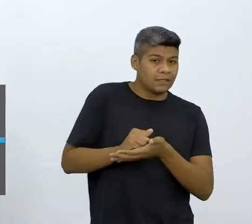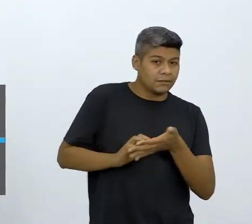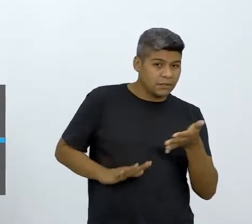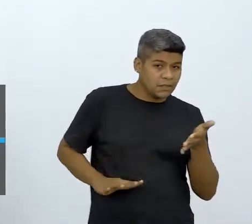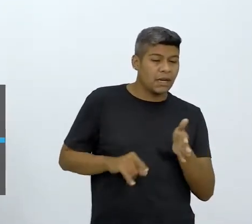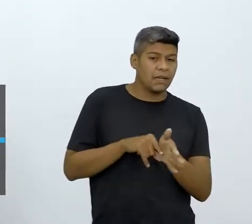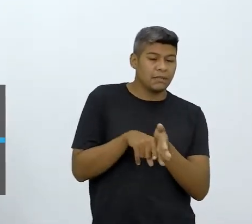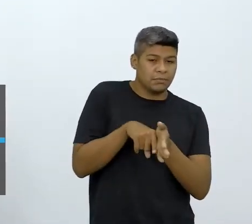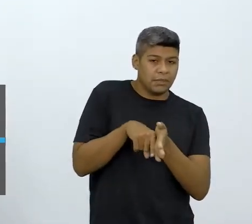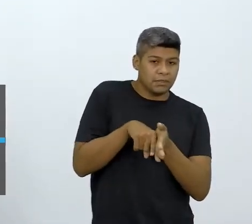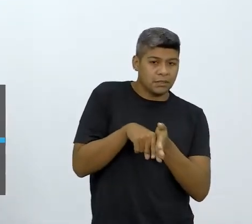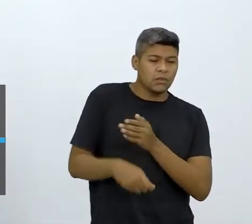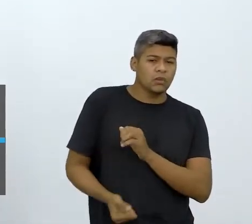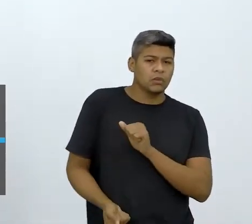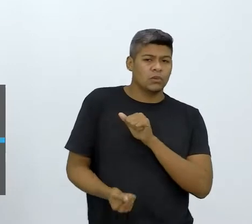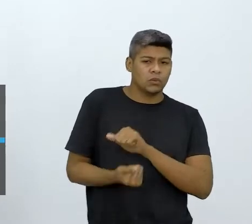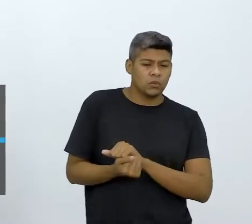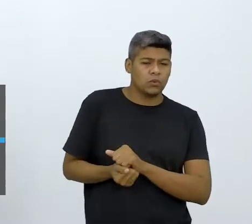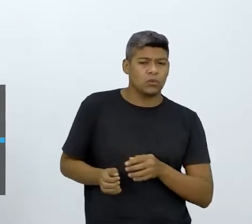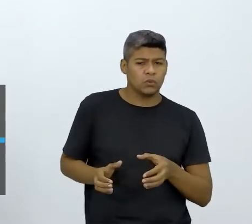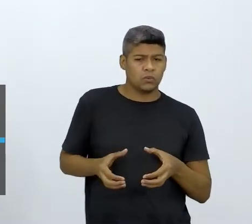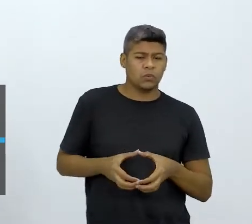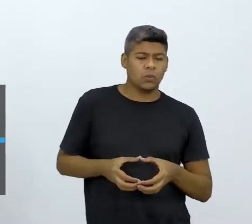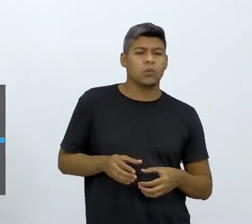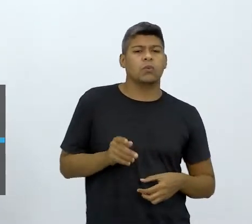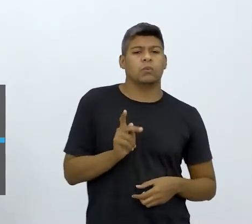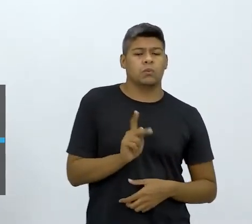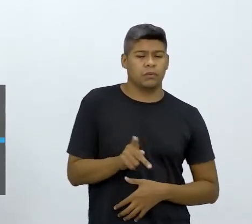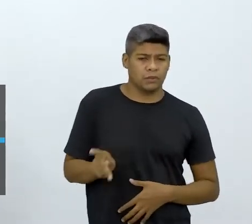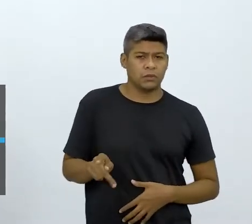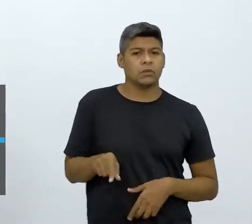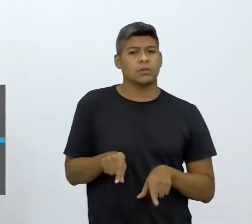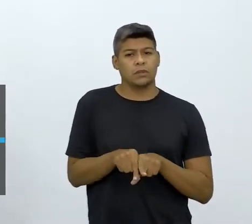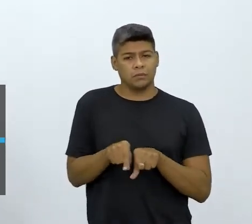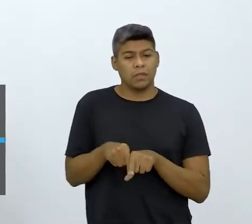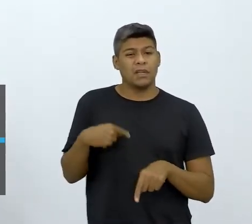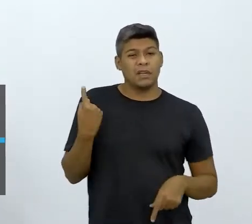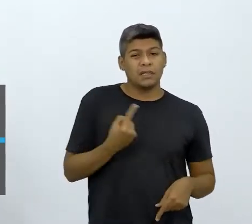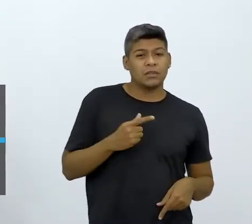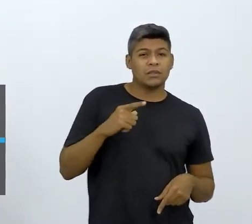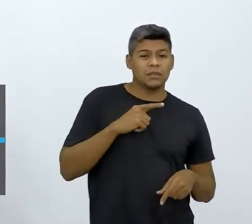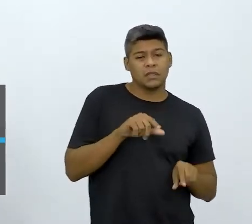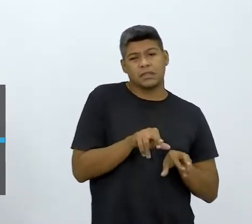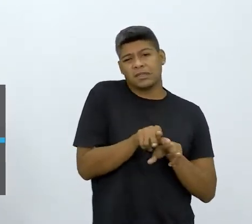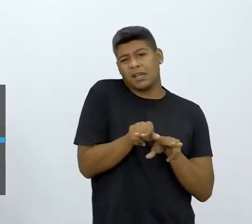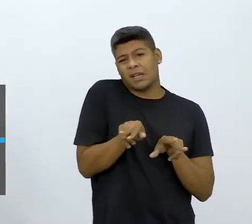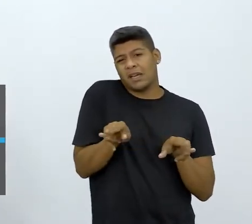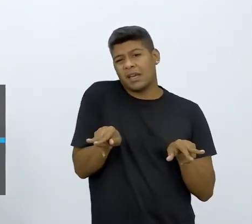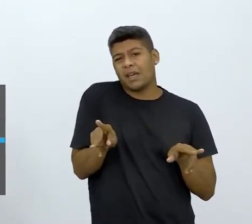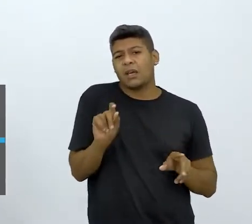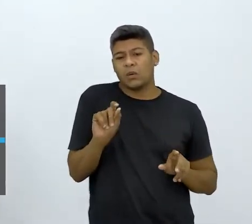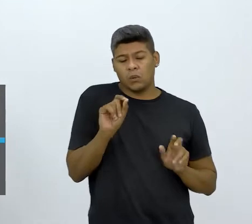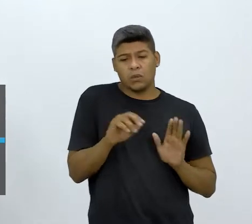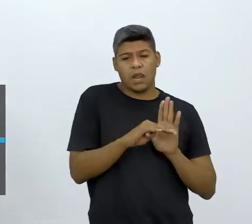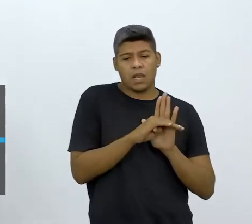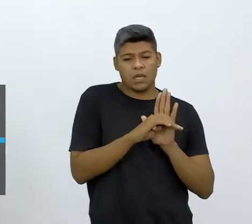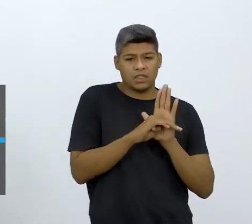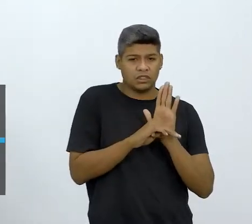pesquisaram certamente junto com a classe, com os professores, e nós passamos aquela série, aquela lista